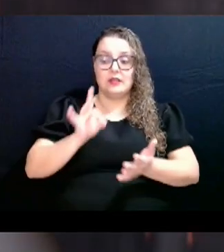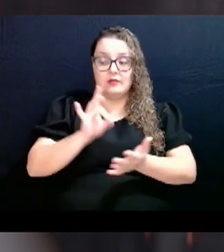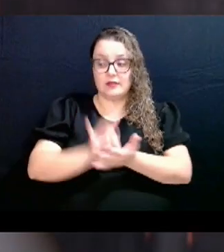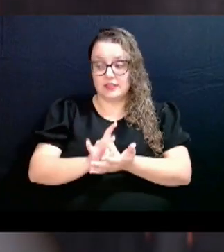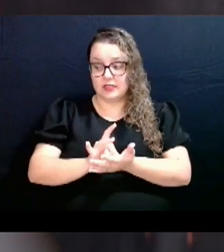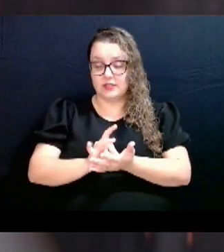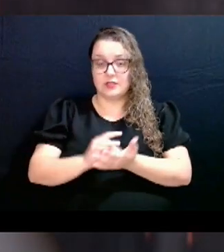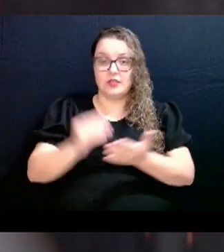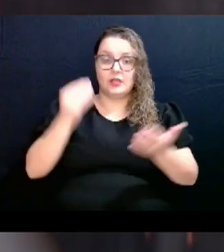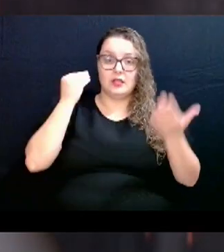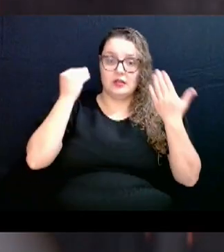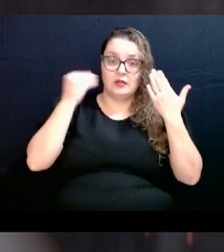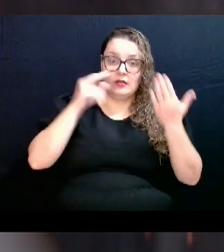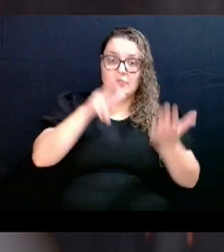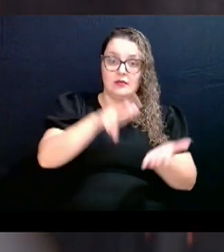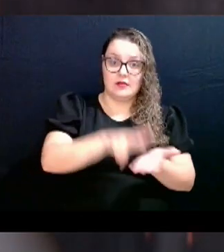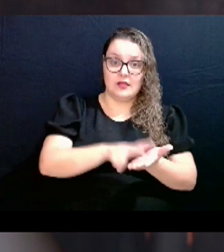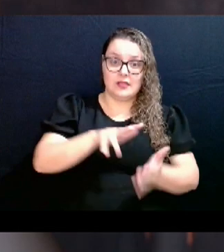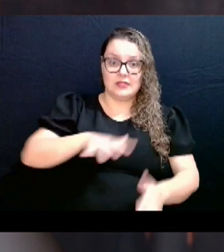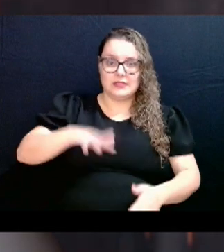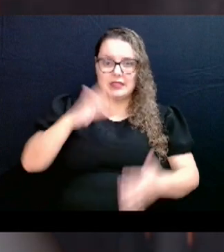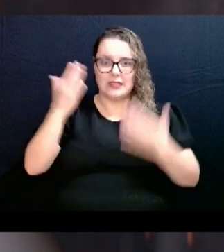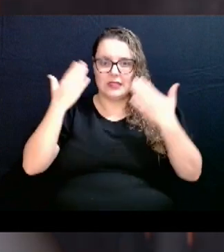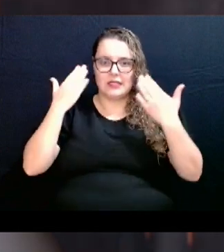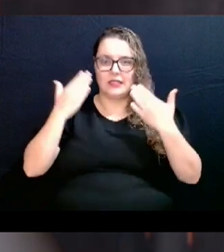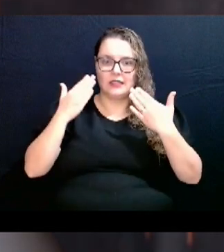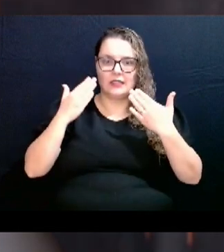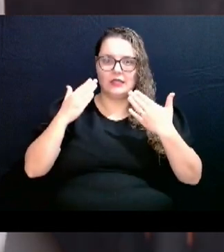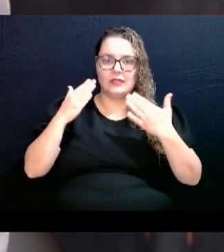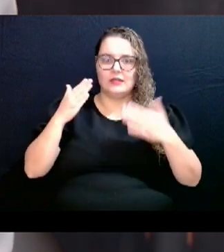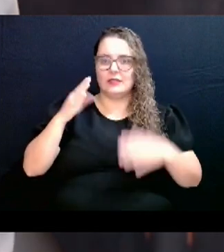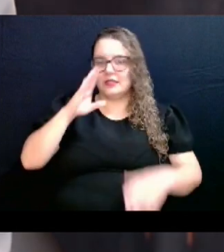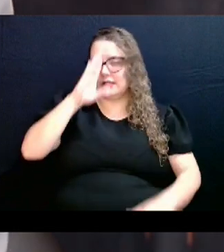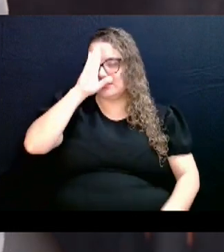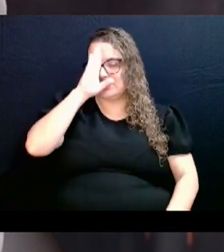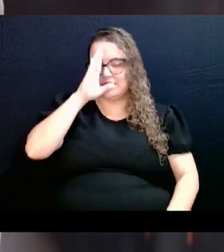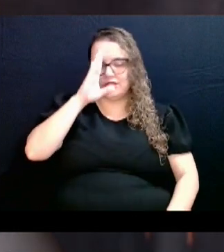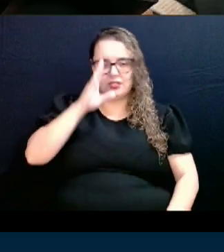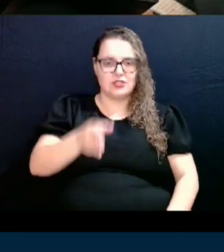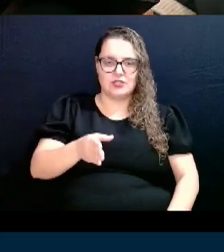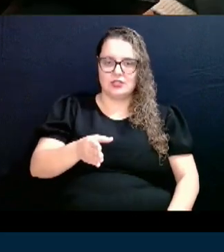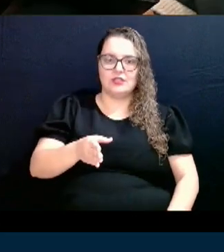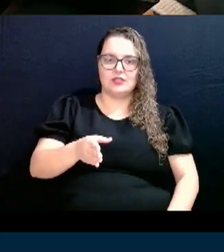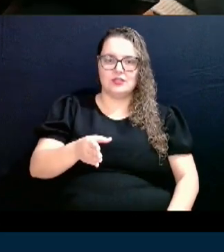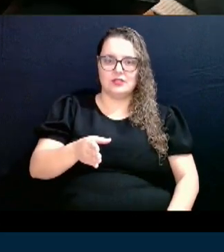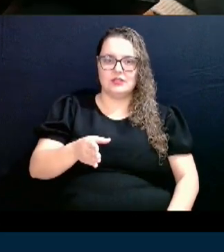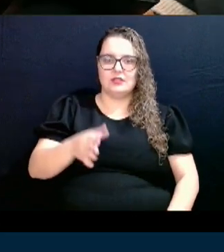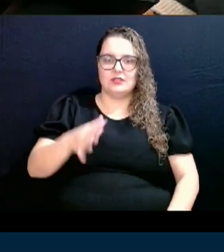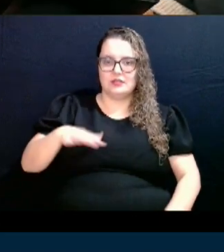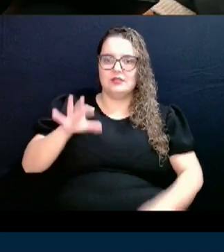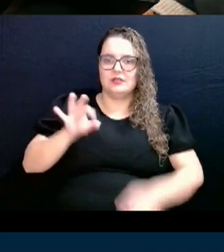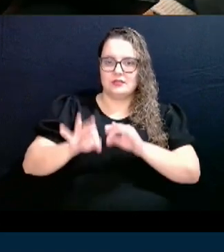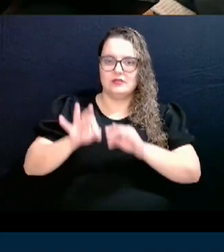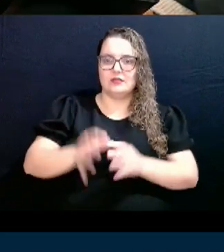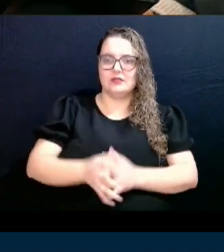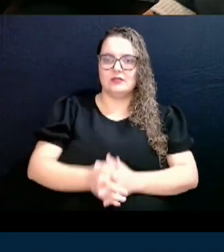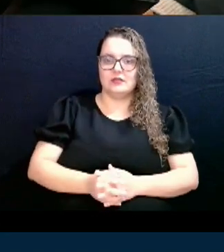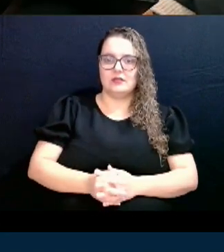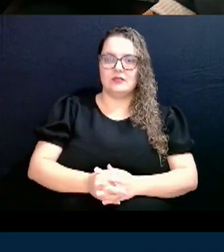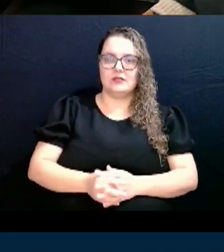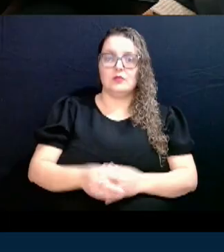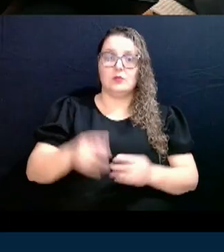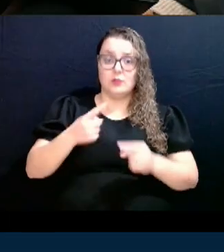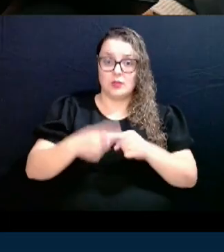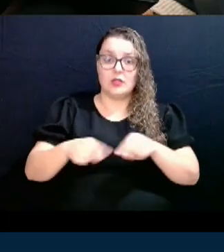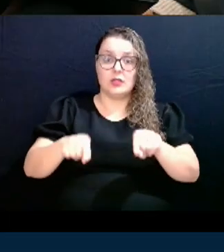parte psicológica, ela entra diretamente com a parte jurídica, porque também